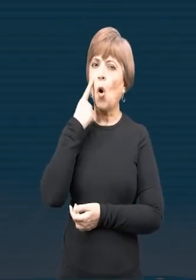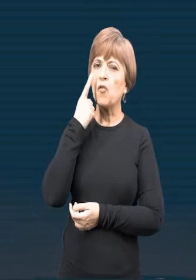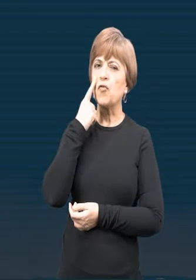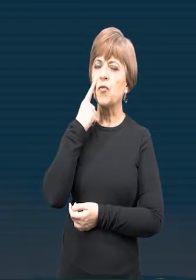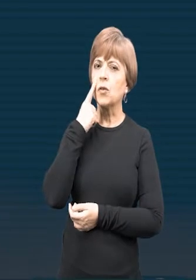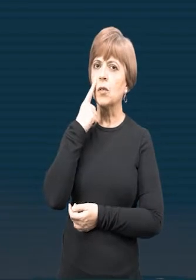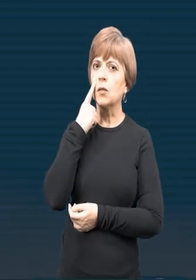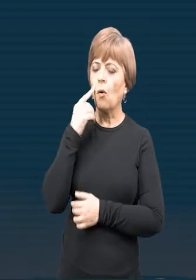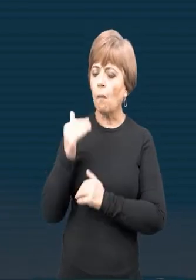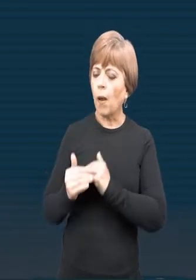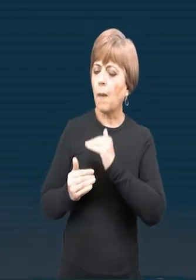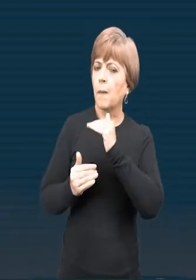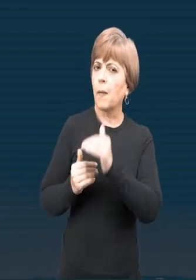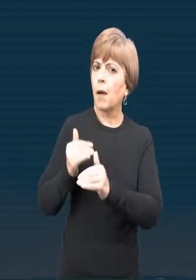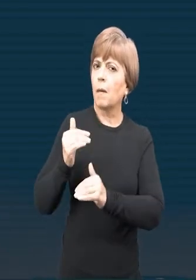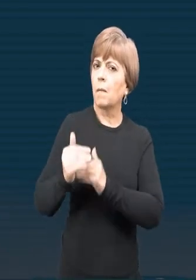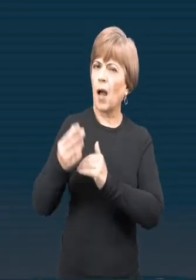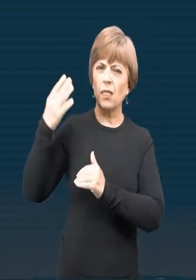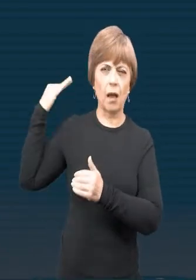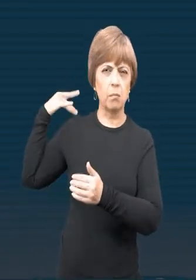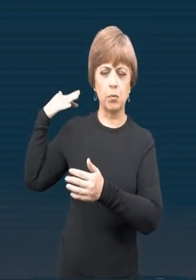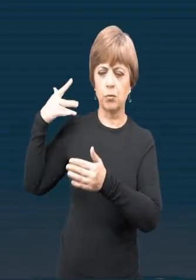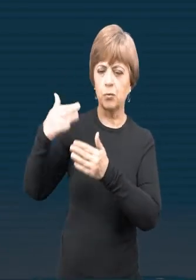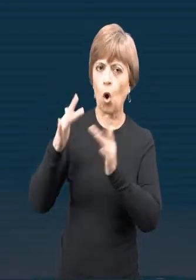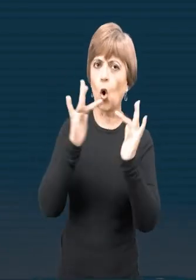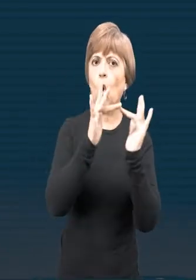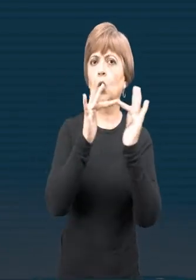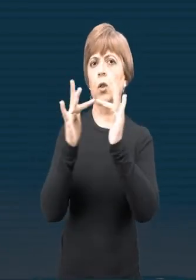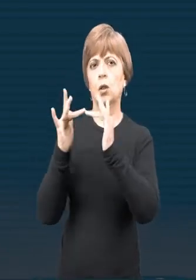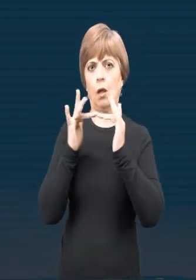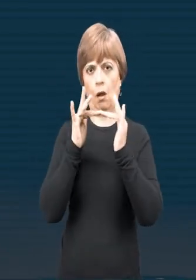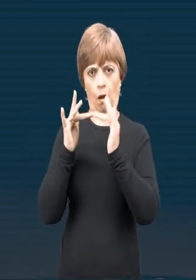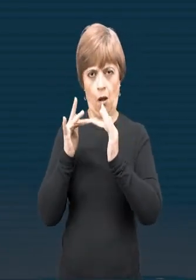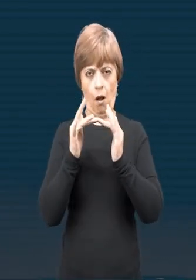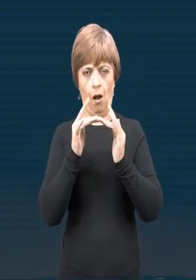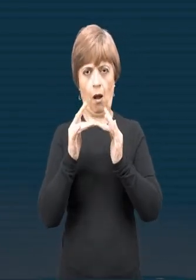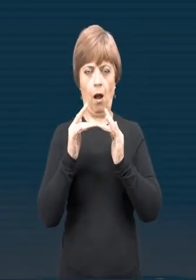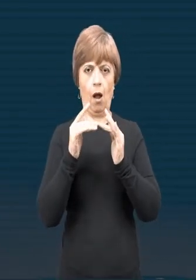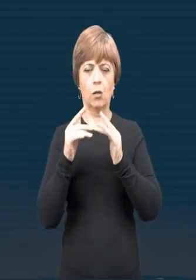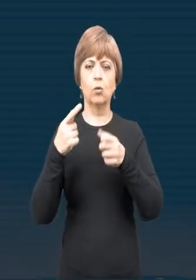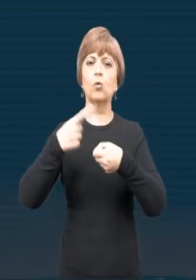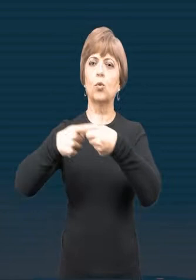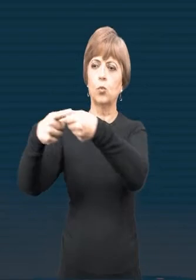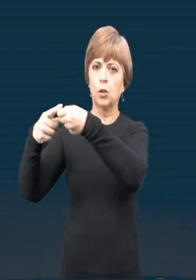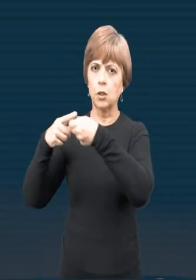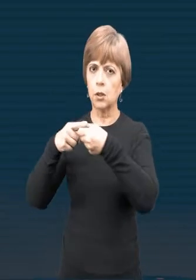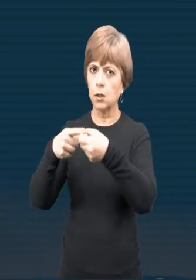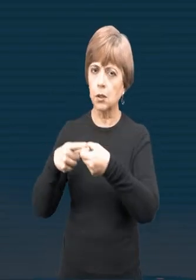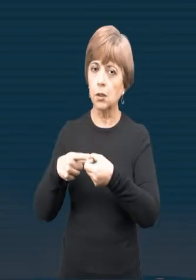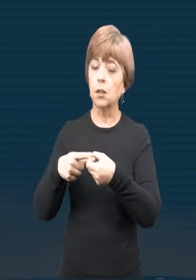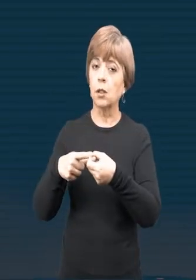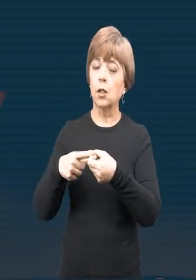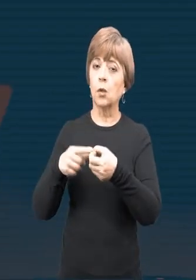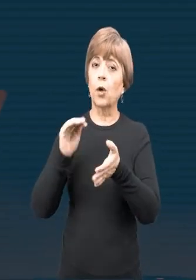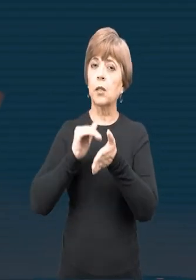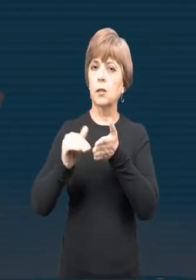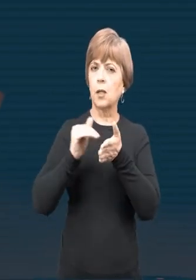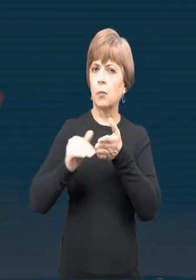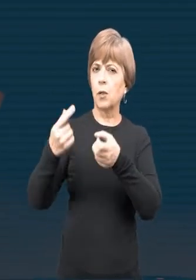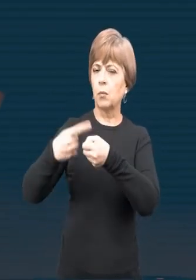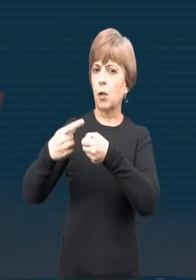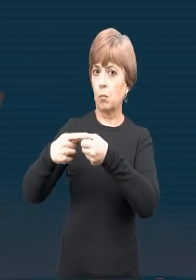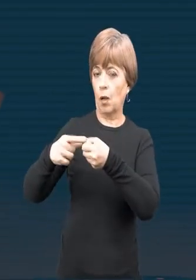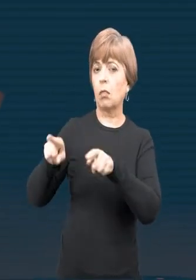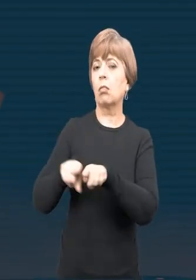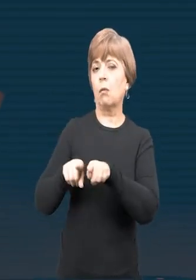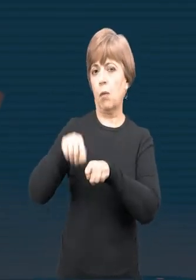fazendo, desde o início da pandemia, contatos muito frequentes com o município, com a Secretaria Municipal de Saúde e o gabinete do